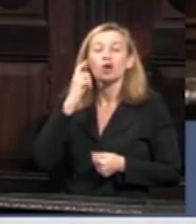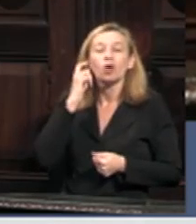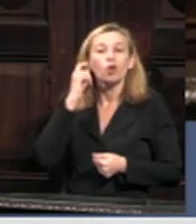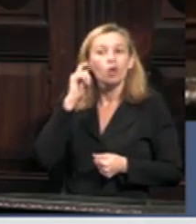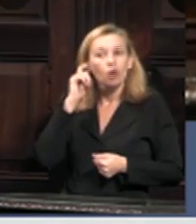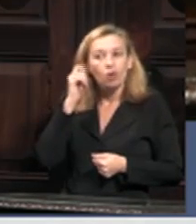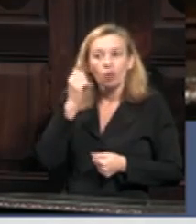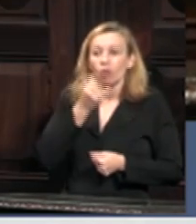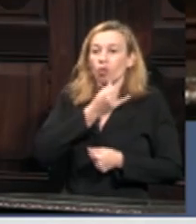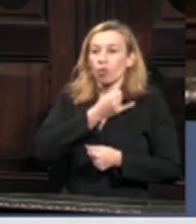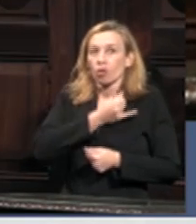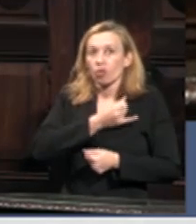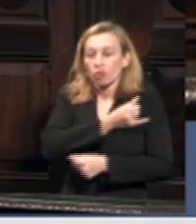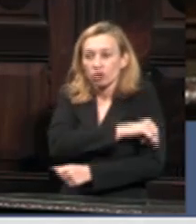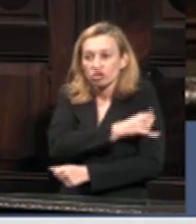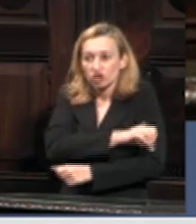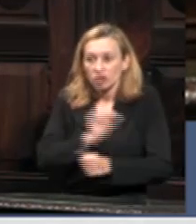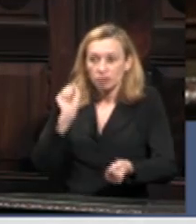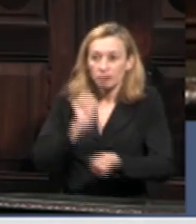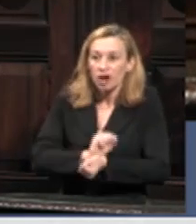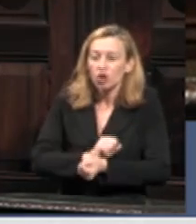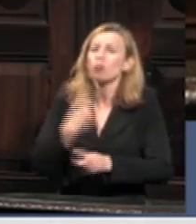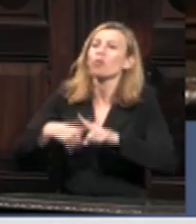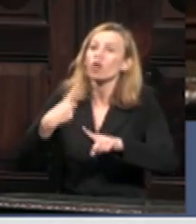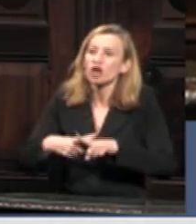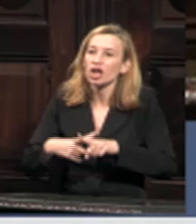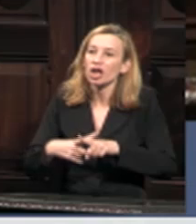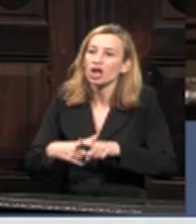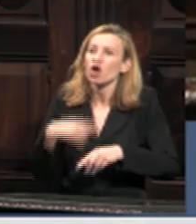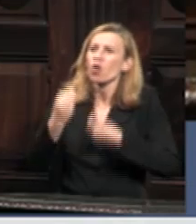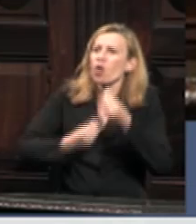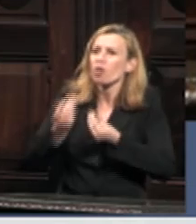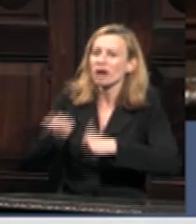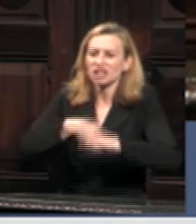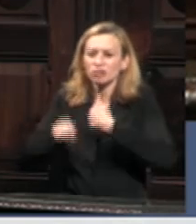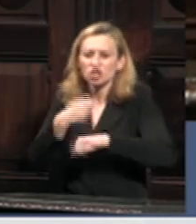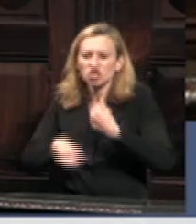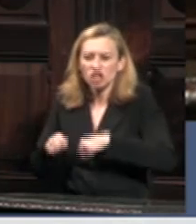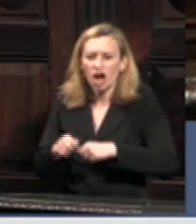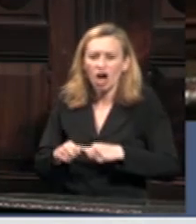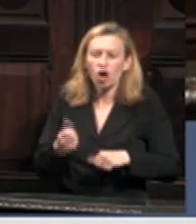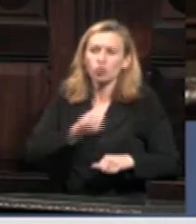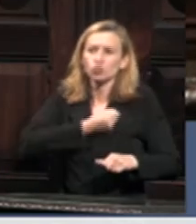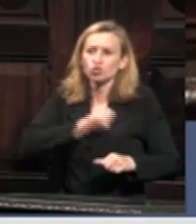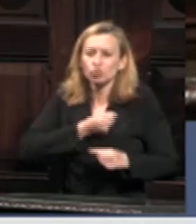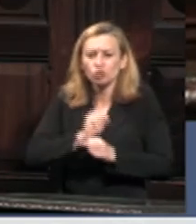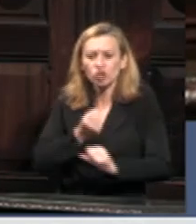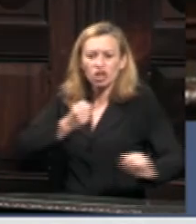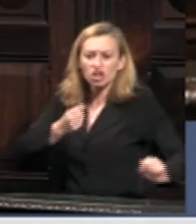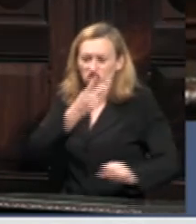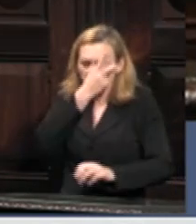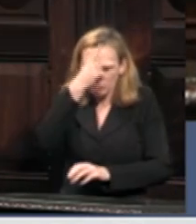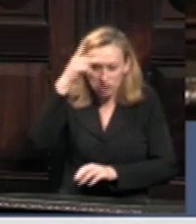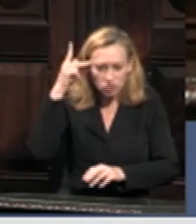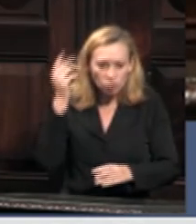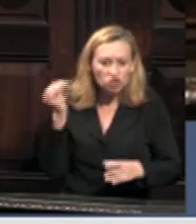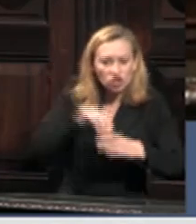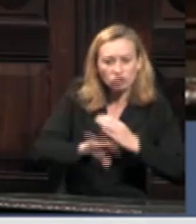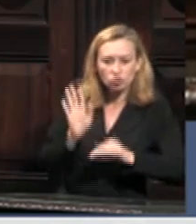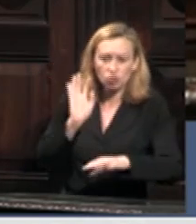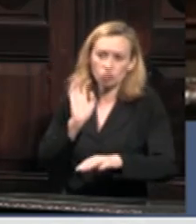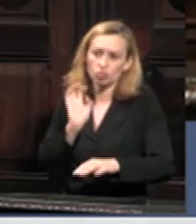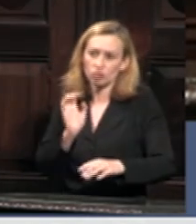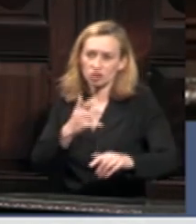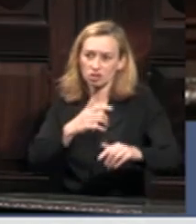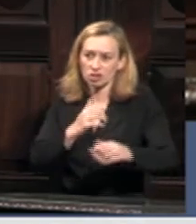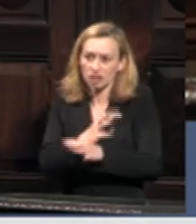paralisou? Porque não é simples gerir uma cidade de 6,5 milhões de habitantes com 120 mil servidores públicos.